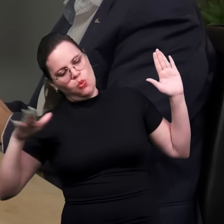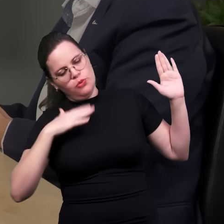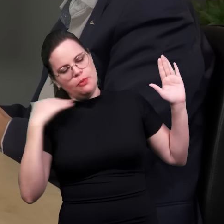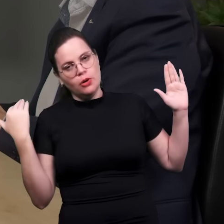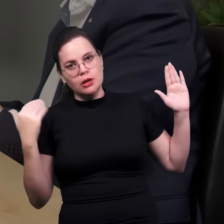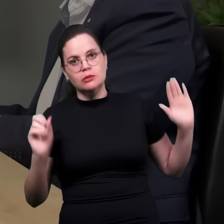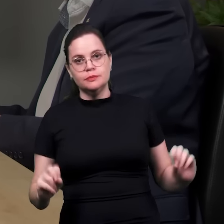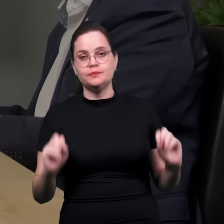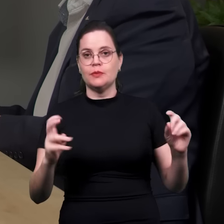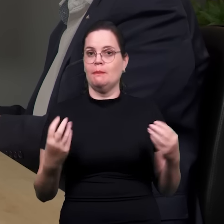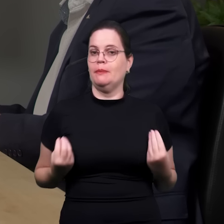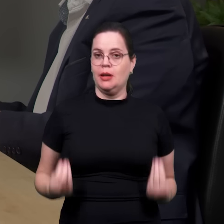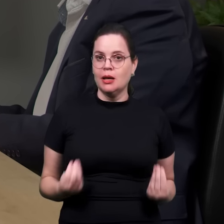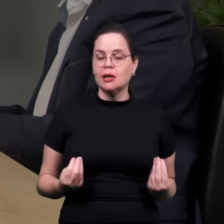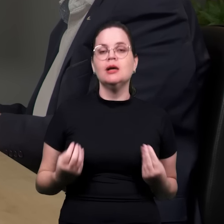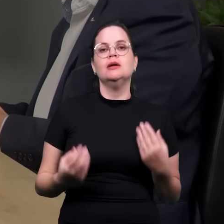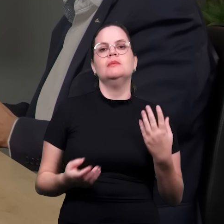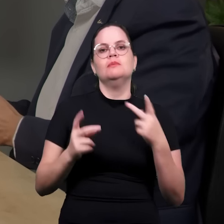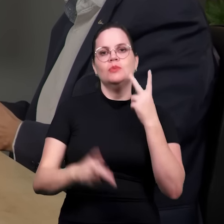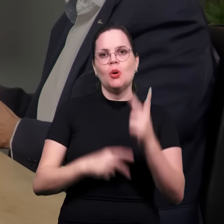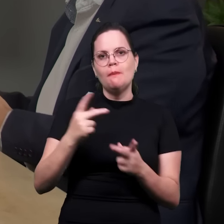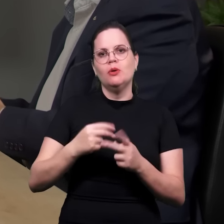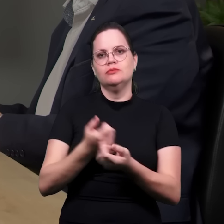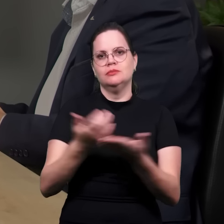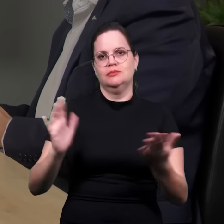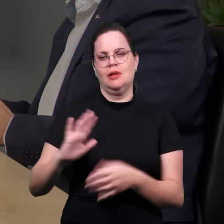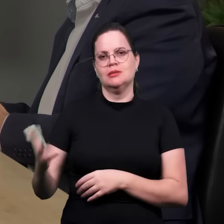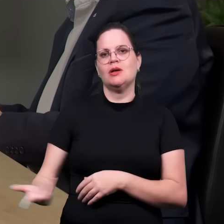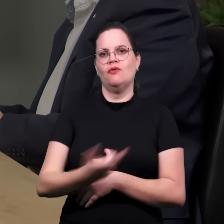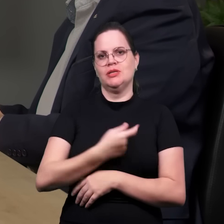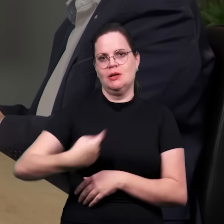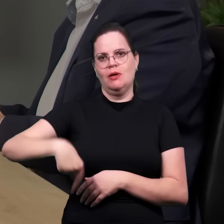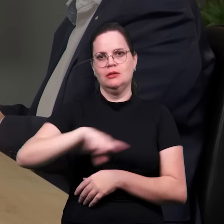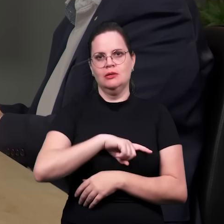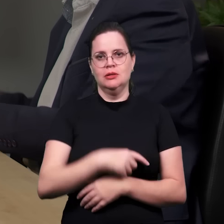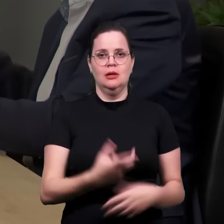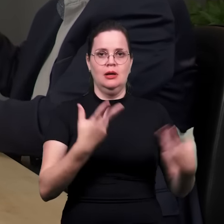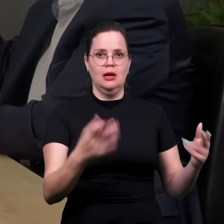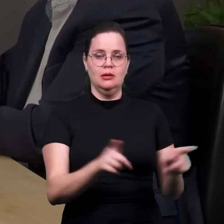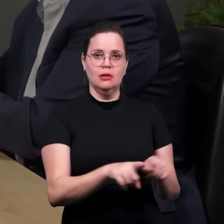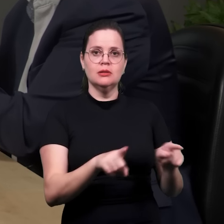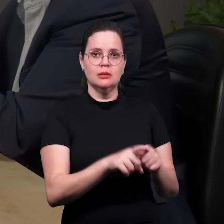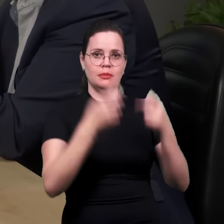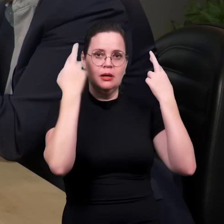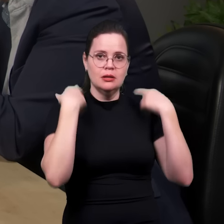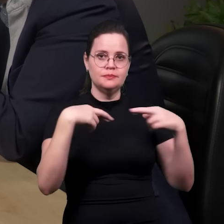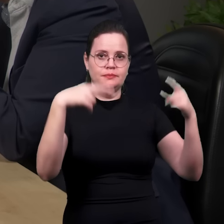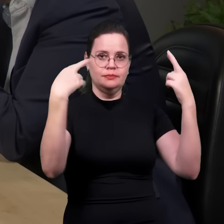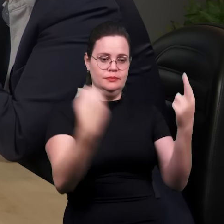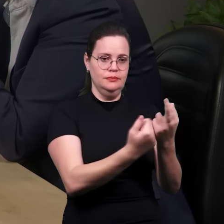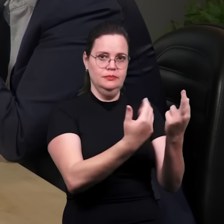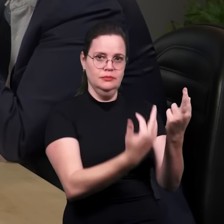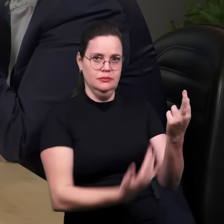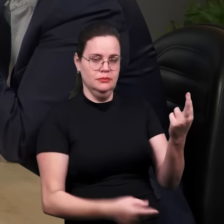o recurso para sair do Egito, assim como Jesus fez tudo isso para que nós tivéssemos recursos para sair do mundo. Eu acho muito interessante esse tempo